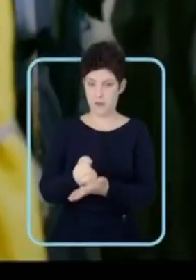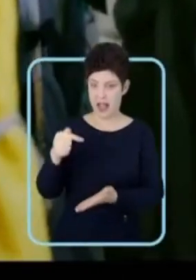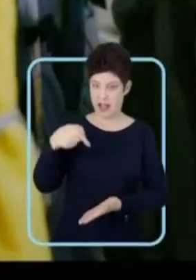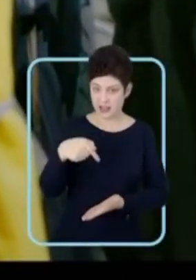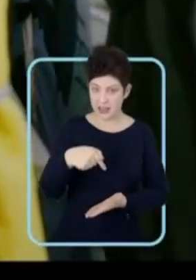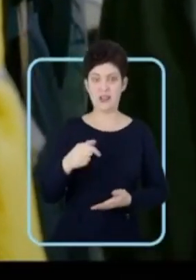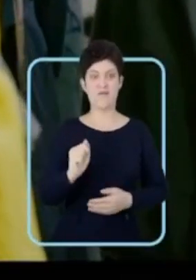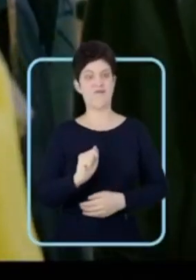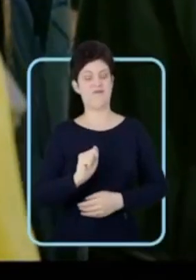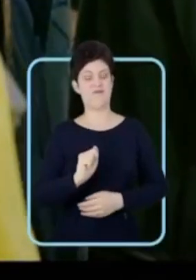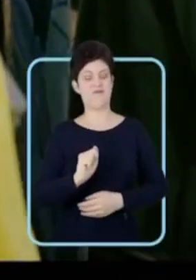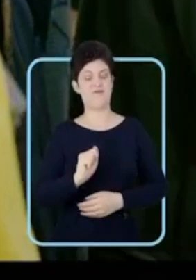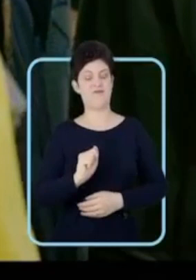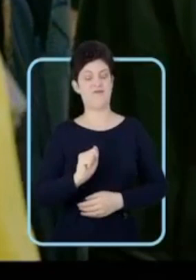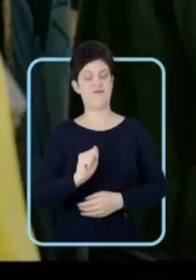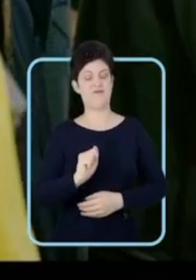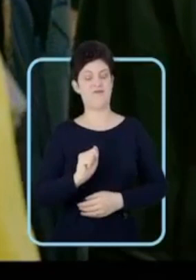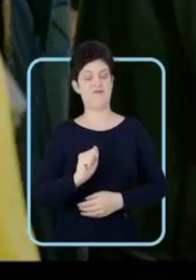funcionário registrado, praticamente...